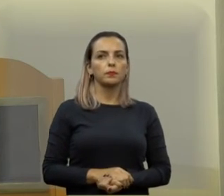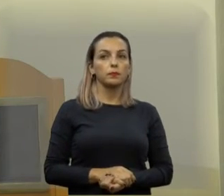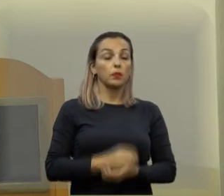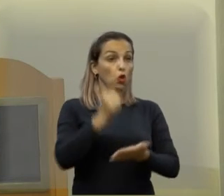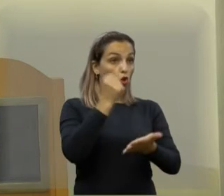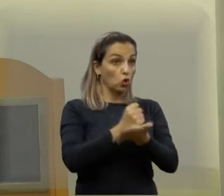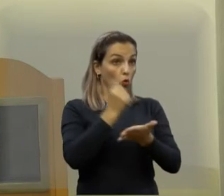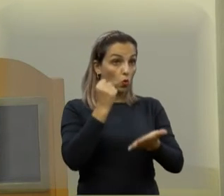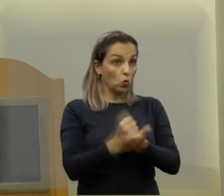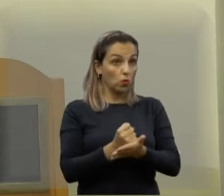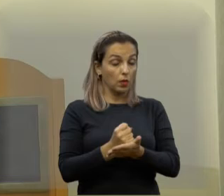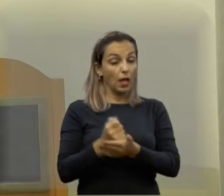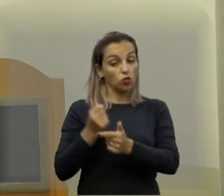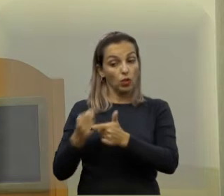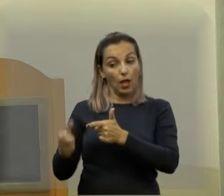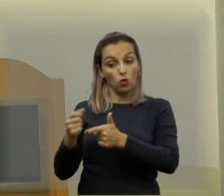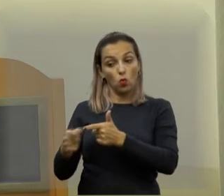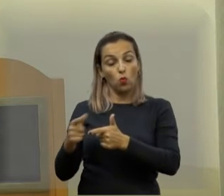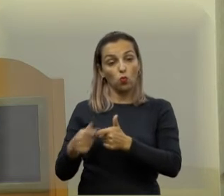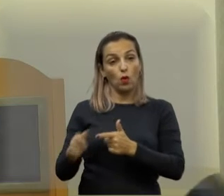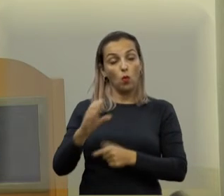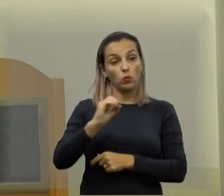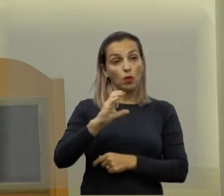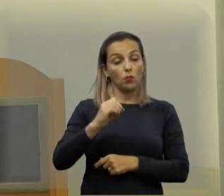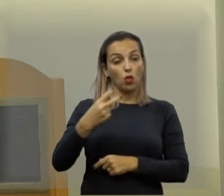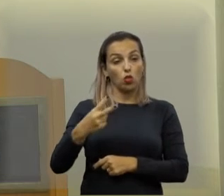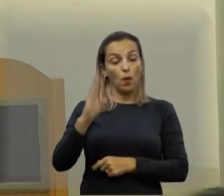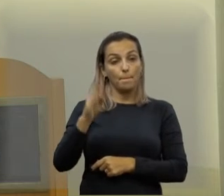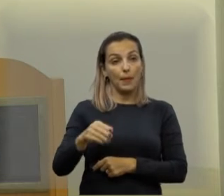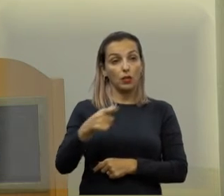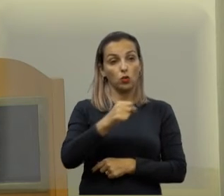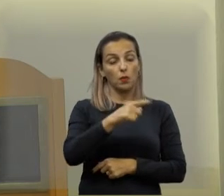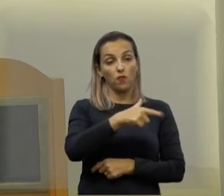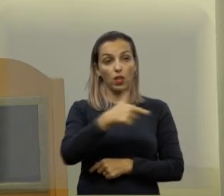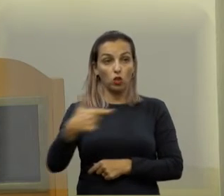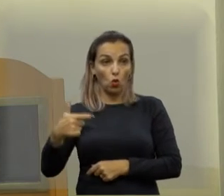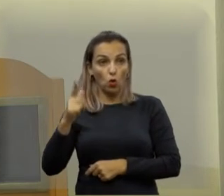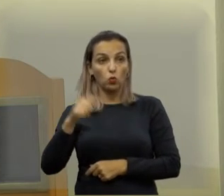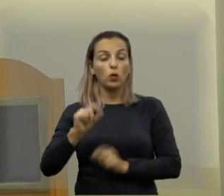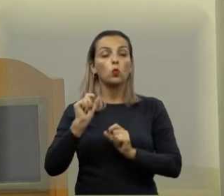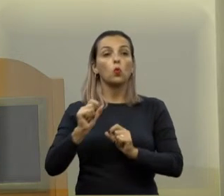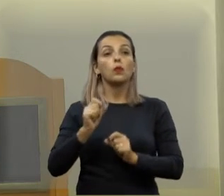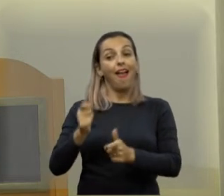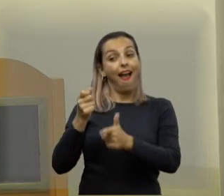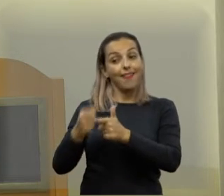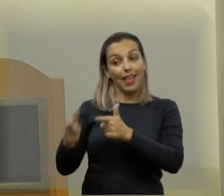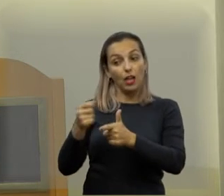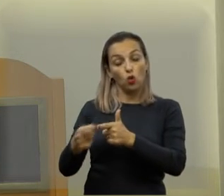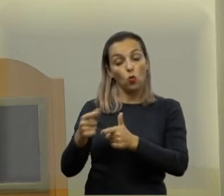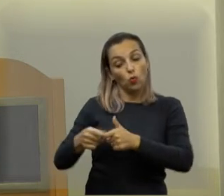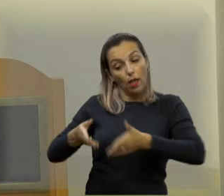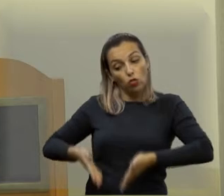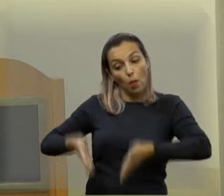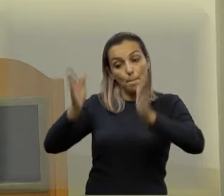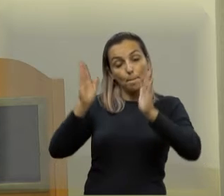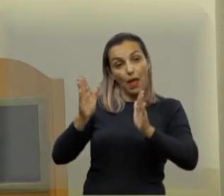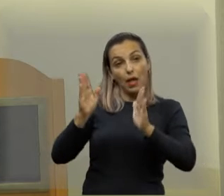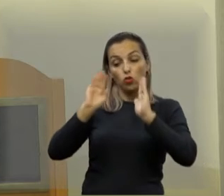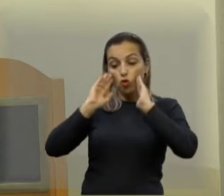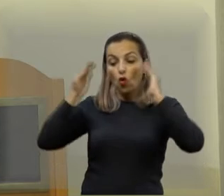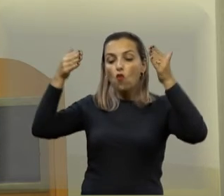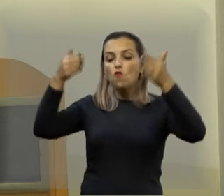o contrato de locação 002/2022 30 no item 1 locação de bem imóvel